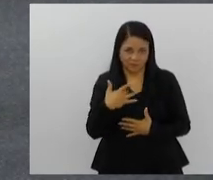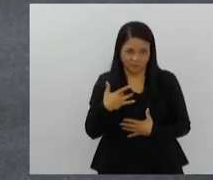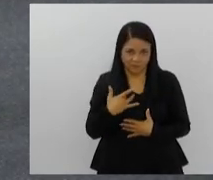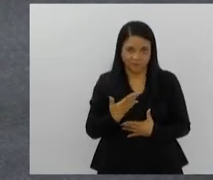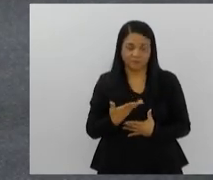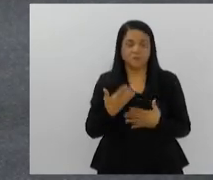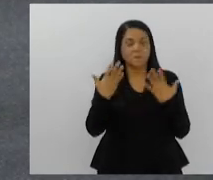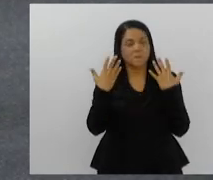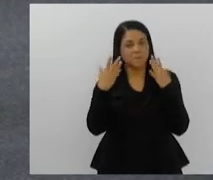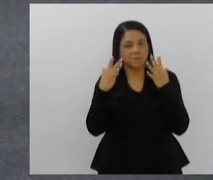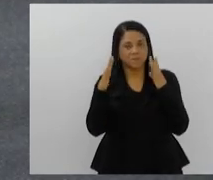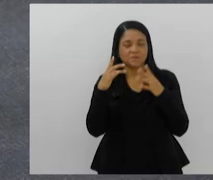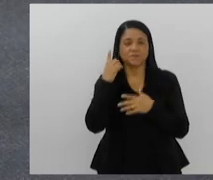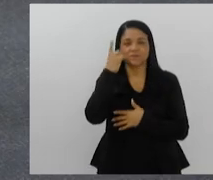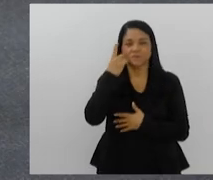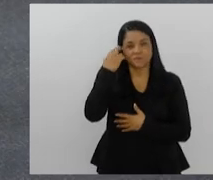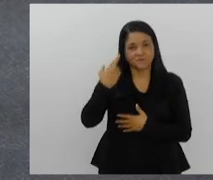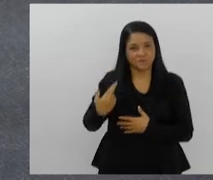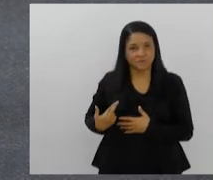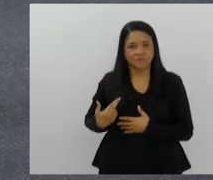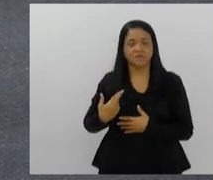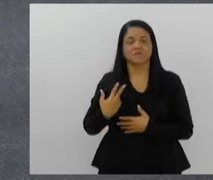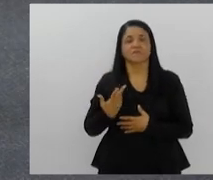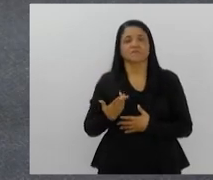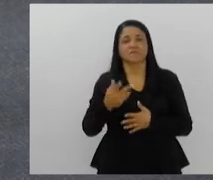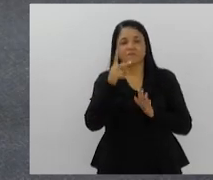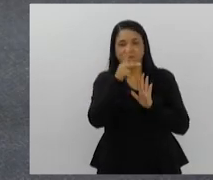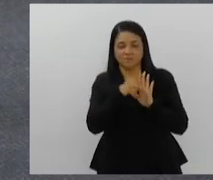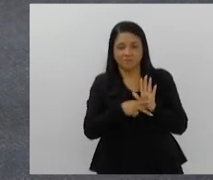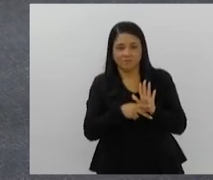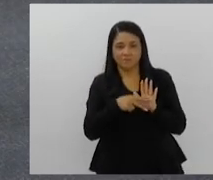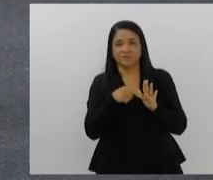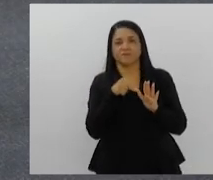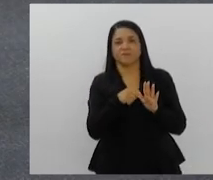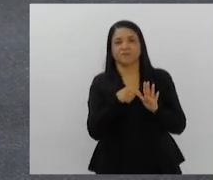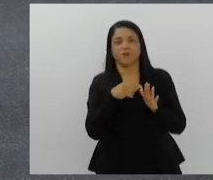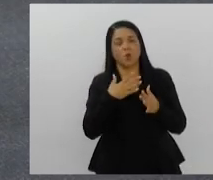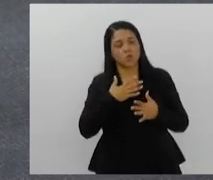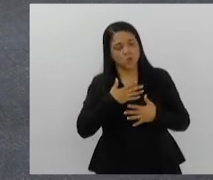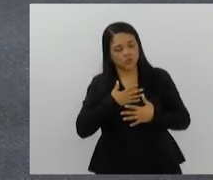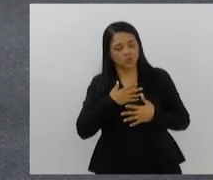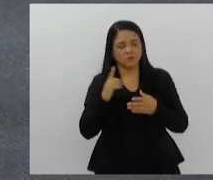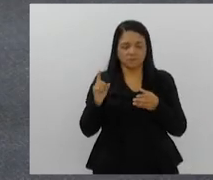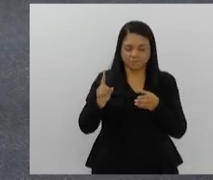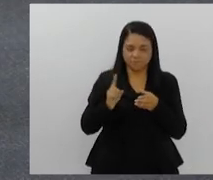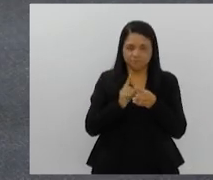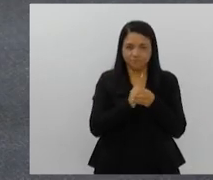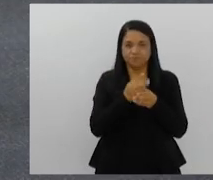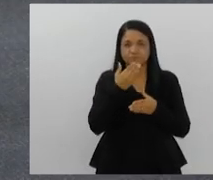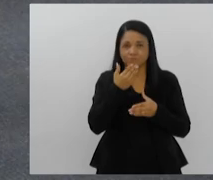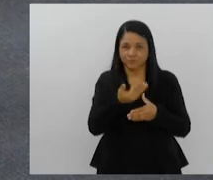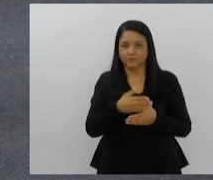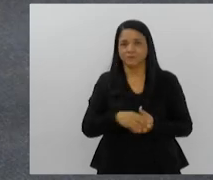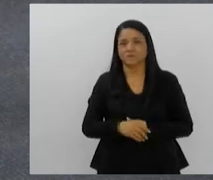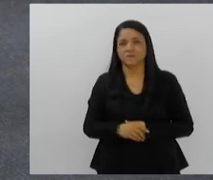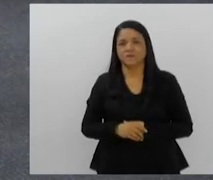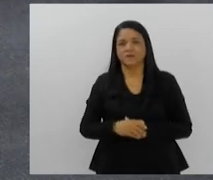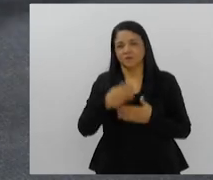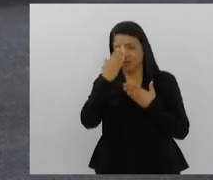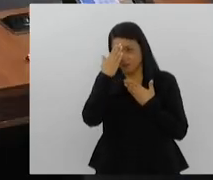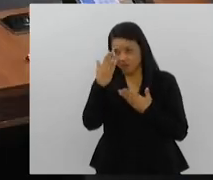parabéns, Renata Souza, pelo projeto. E é um projeto que eu gostaria também de pedir coautoria. Muito